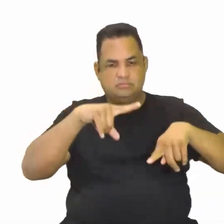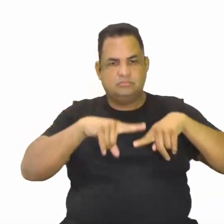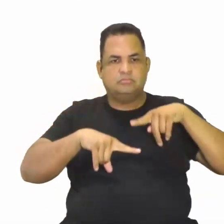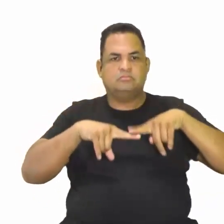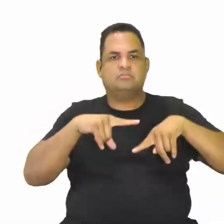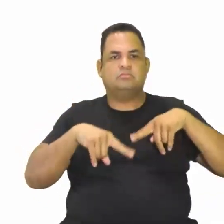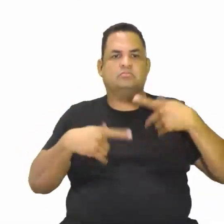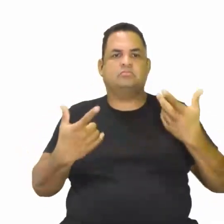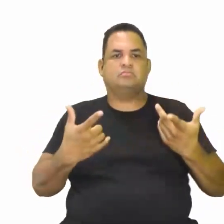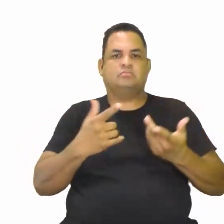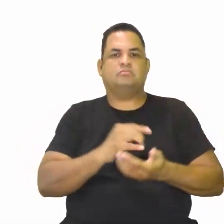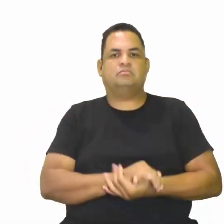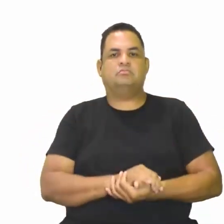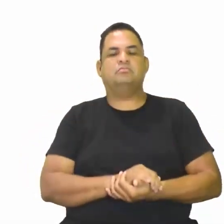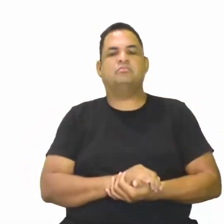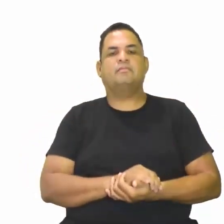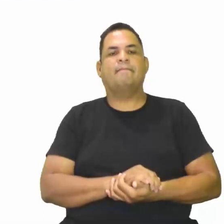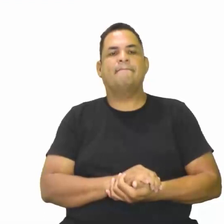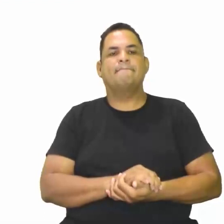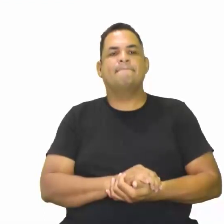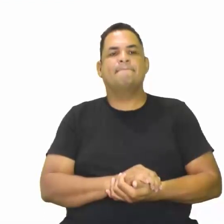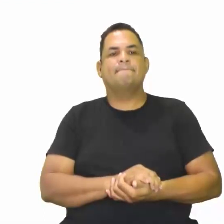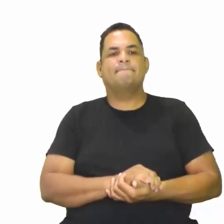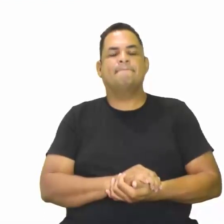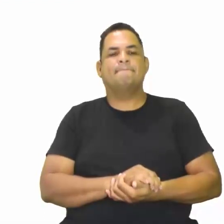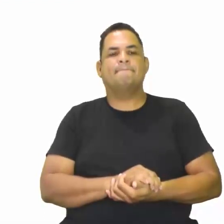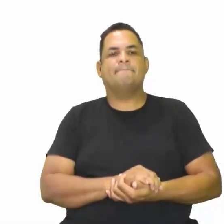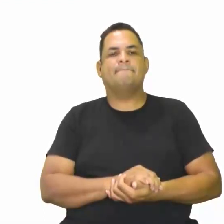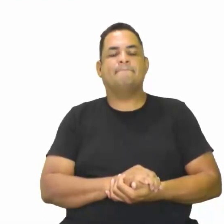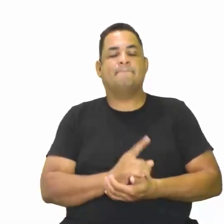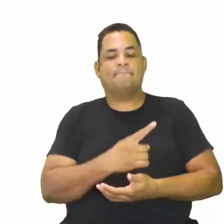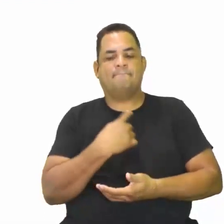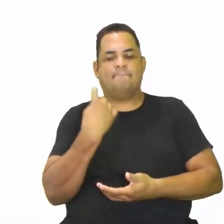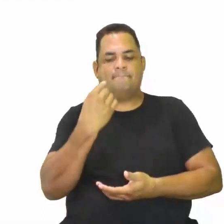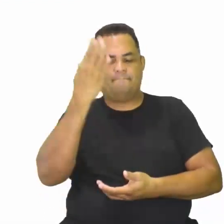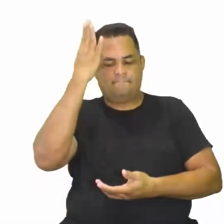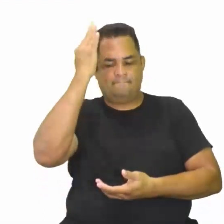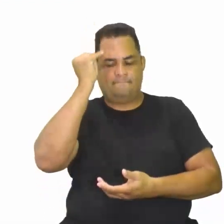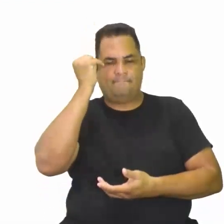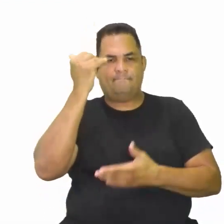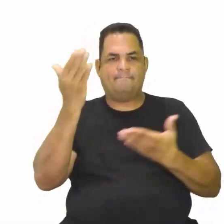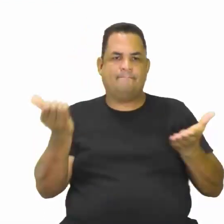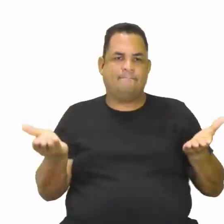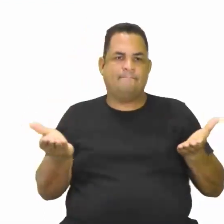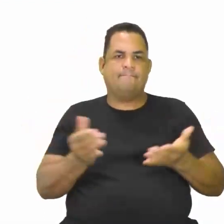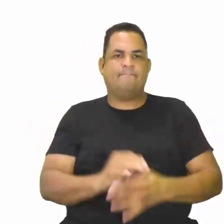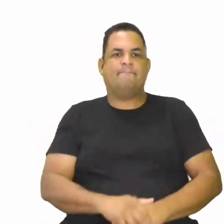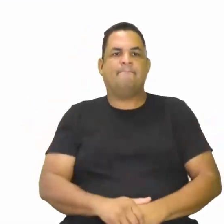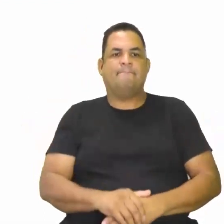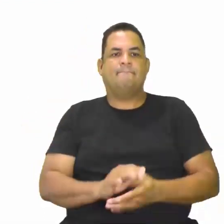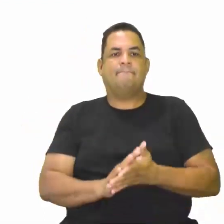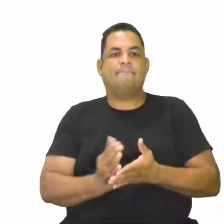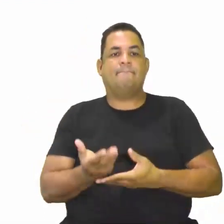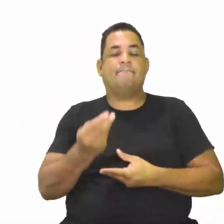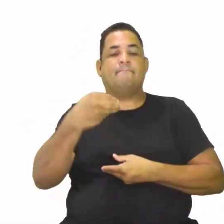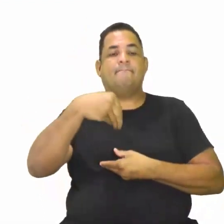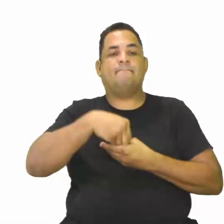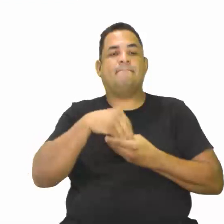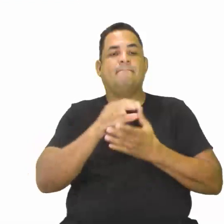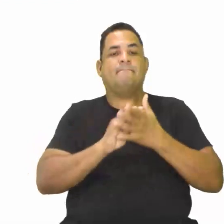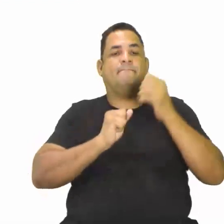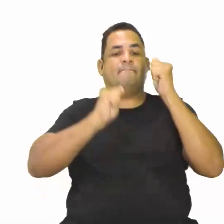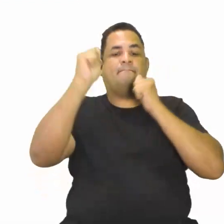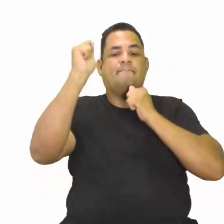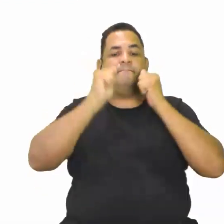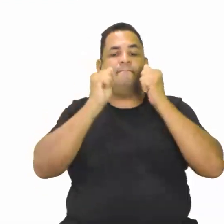separação dos materiais, então nós sabemos que nas indústrias e